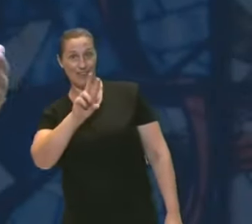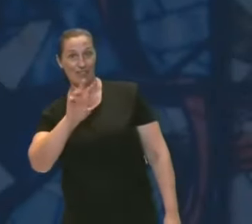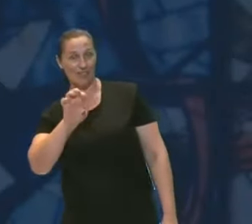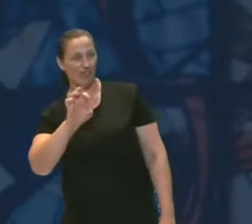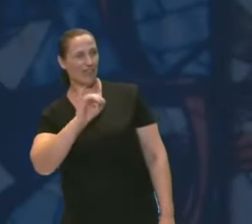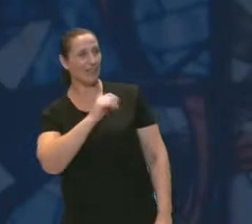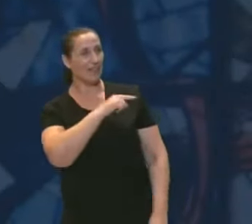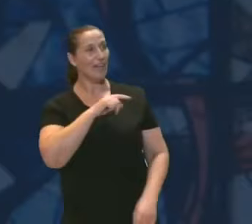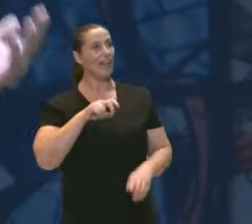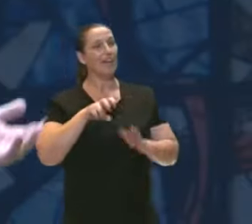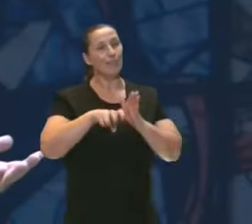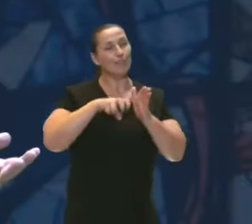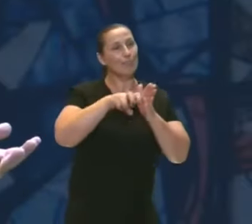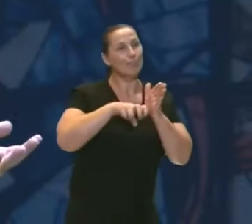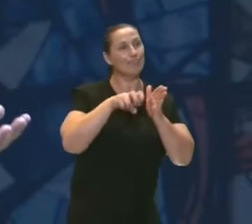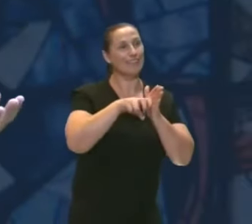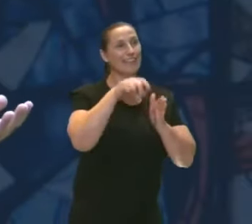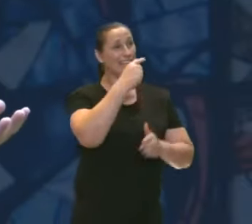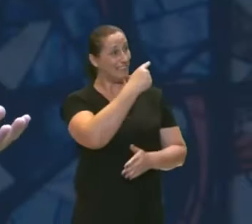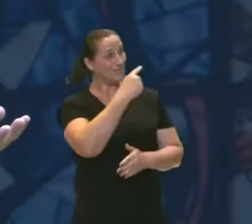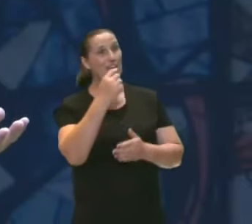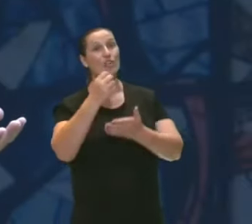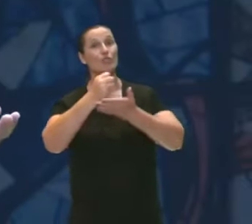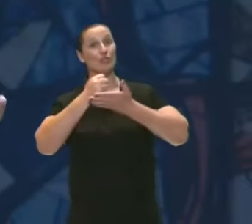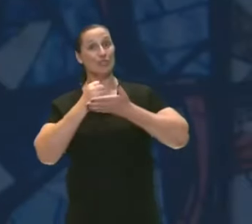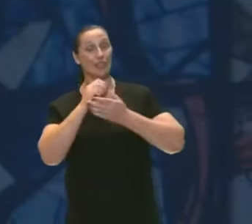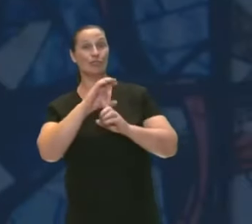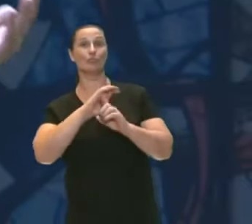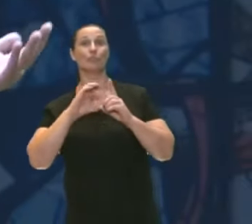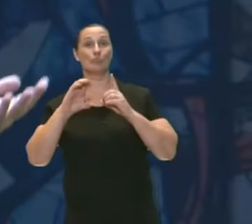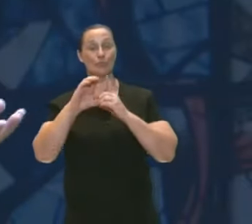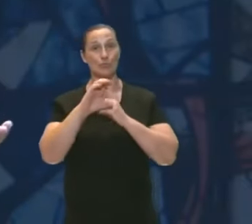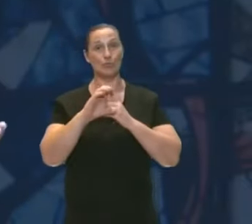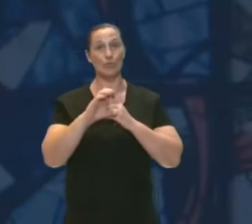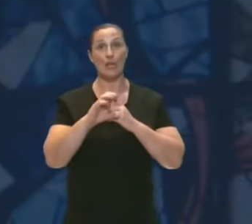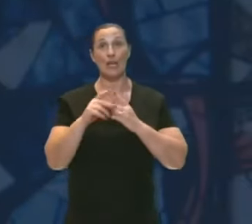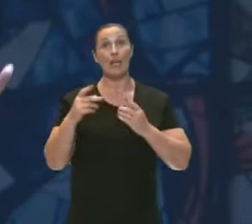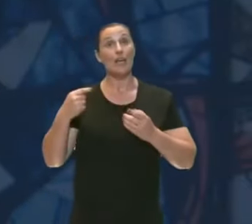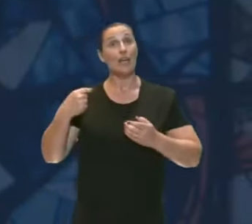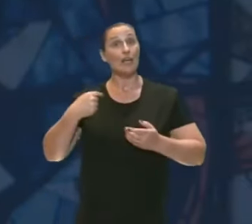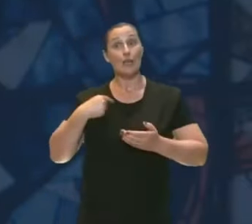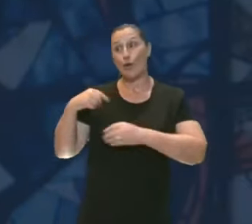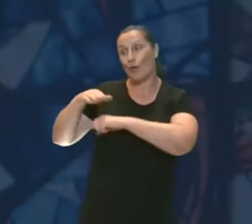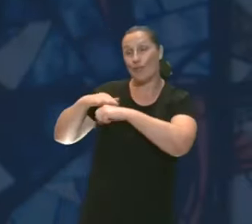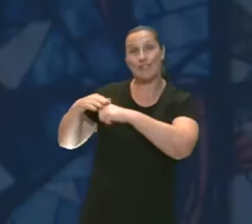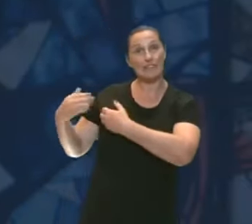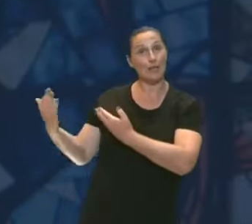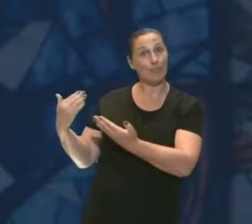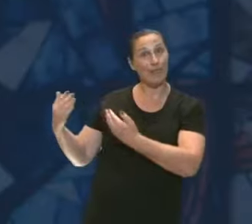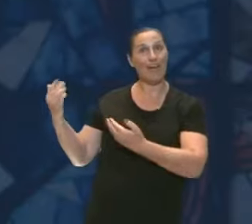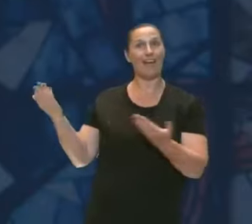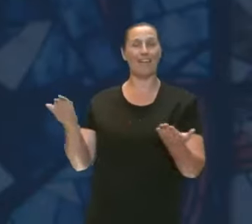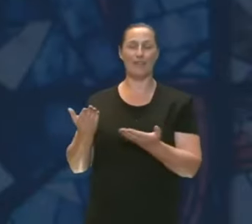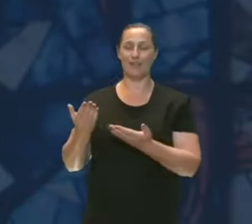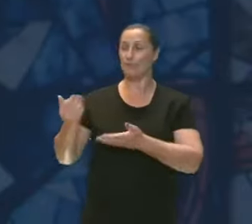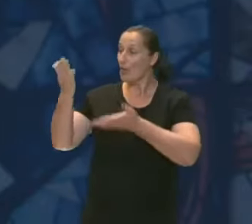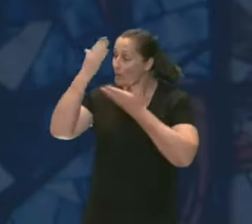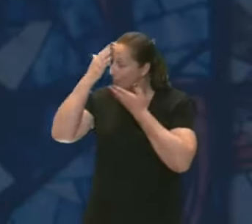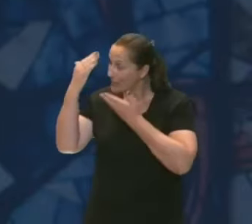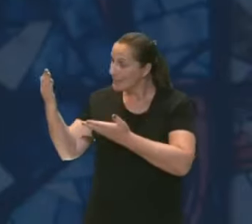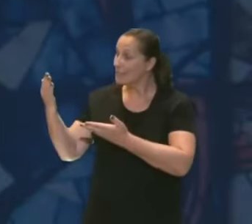cadeira, dirigindo 3 cultos conosco hoje. E eu falei com ele agora ali: obrigado, Paulinho, você é de verdade